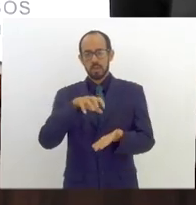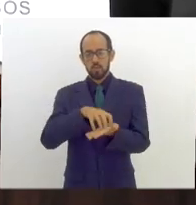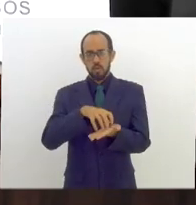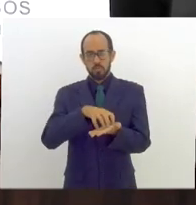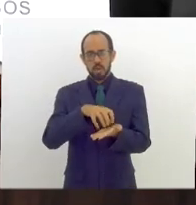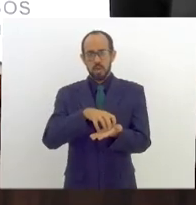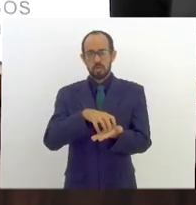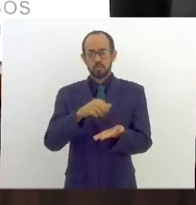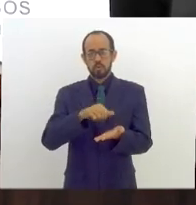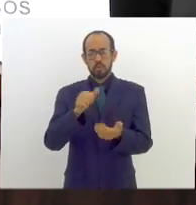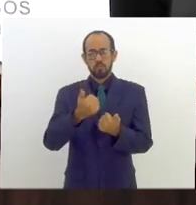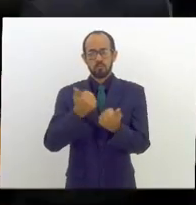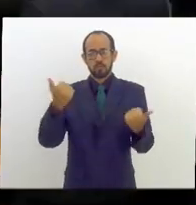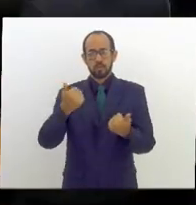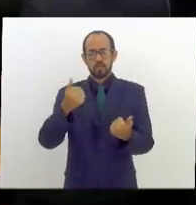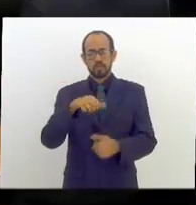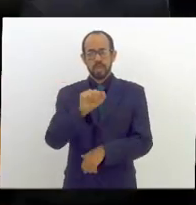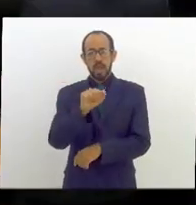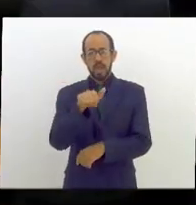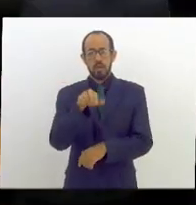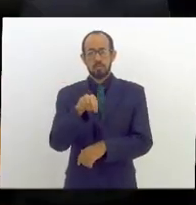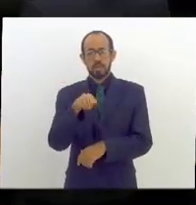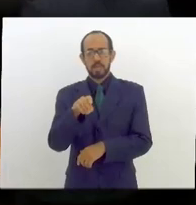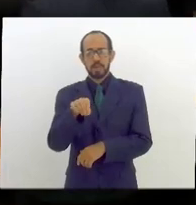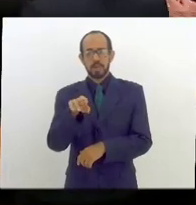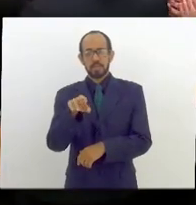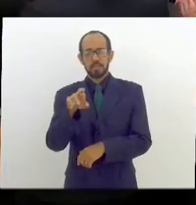vice-almirante Eduardo Machado Vasques.